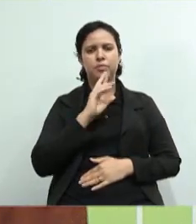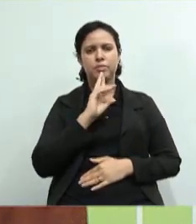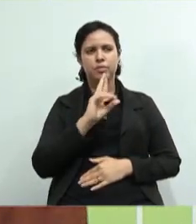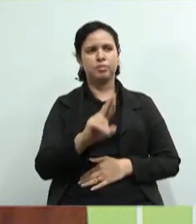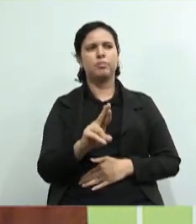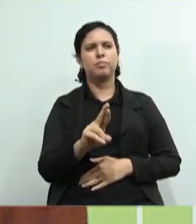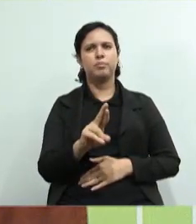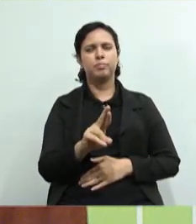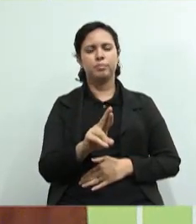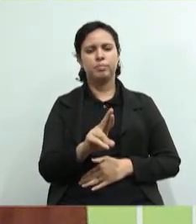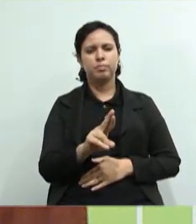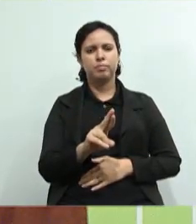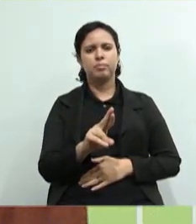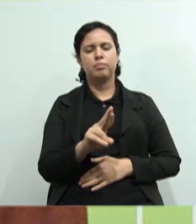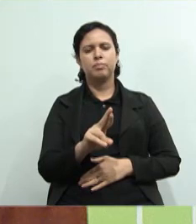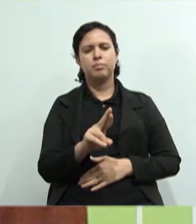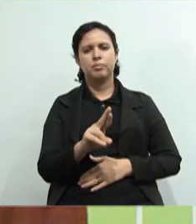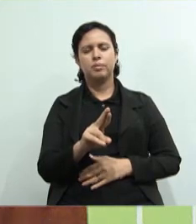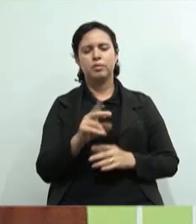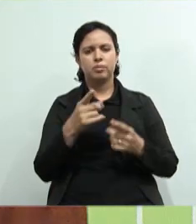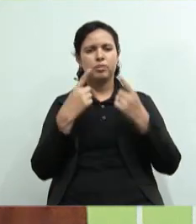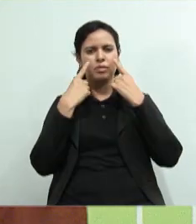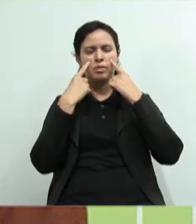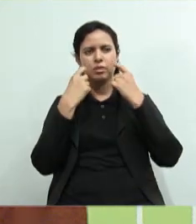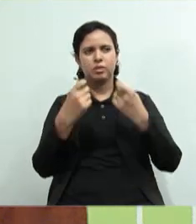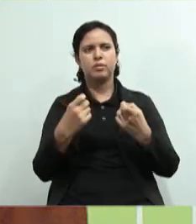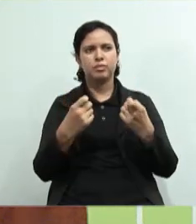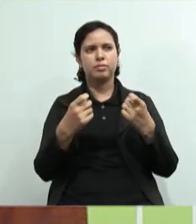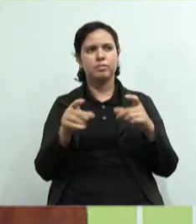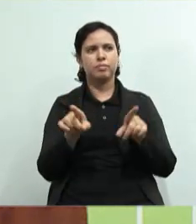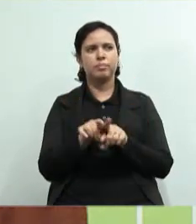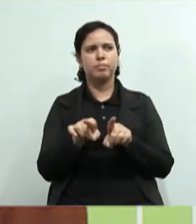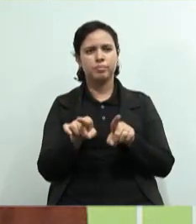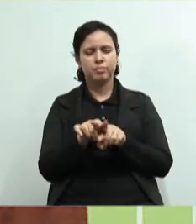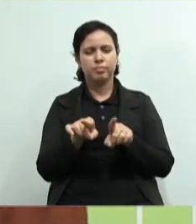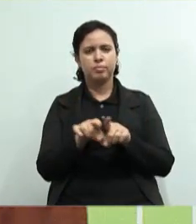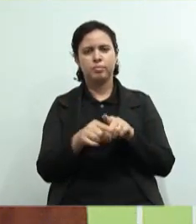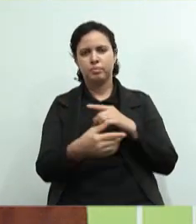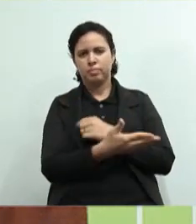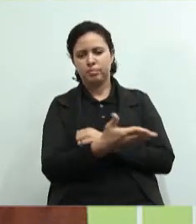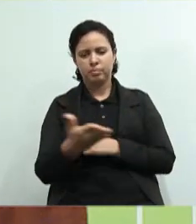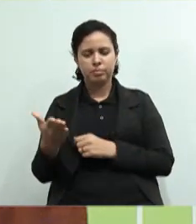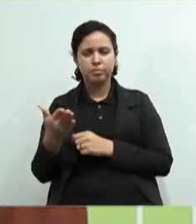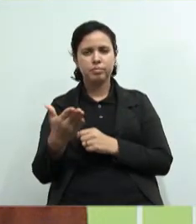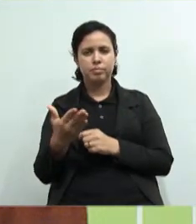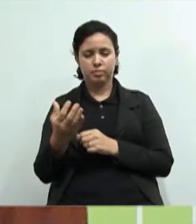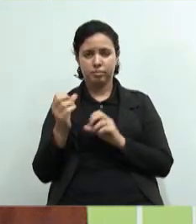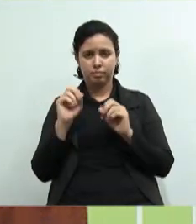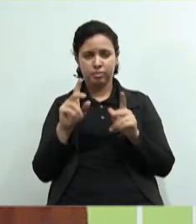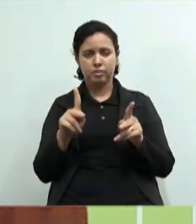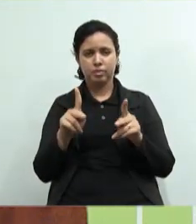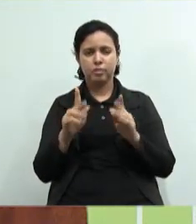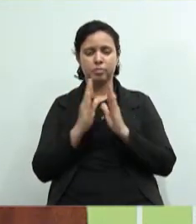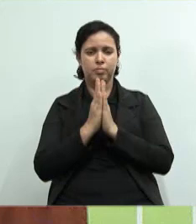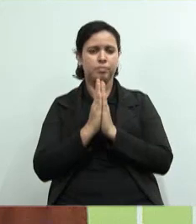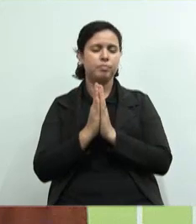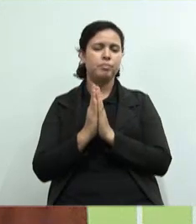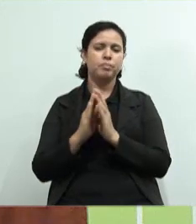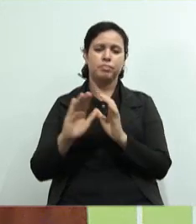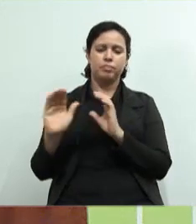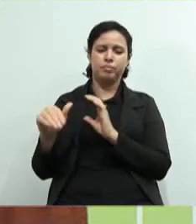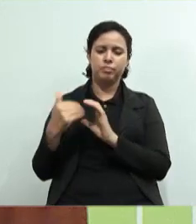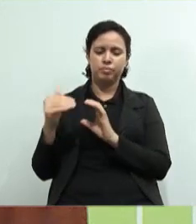respostas, com o nível de interesse e de participação de vocês, ok? Por favor,